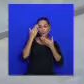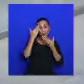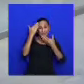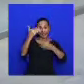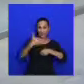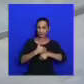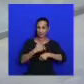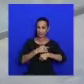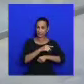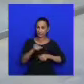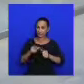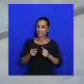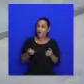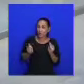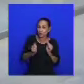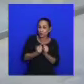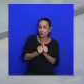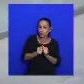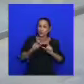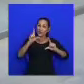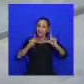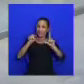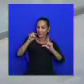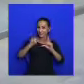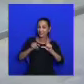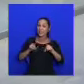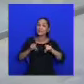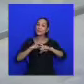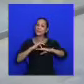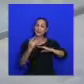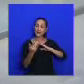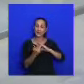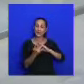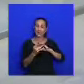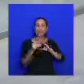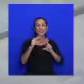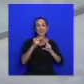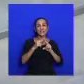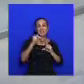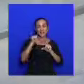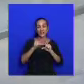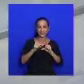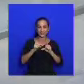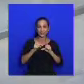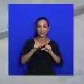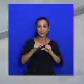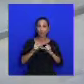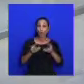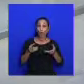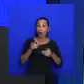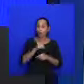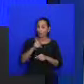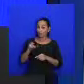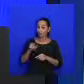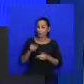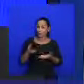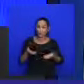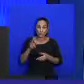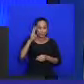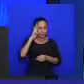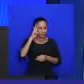gente. Obrigada pela companhia, você que está com a gente aqui na tela da Rede TV e também pelas redes sociais da Rede TV e da Caixa. Olha,